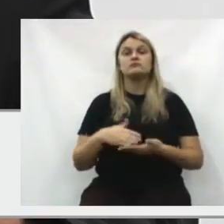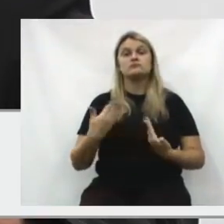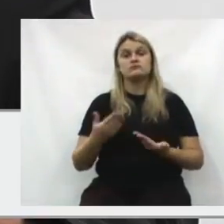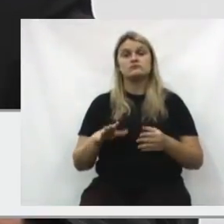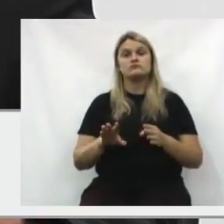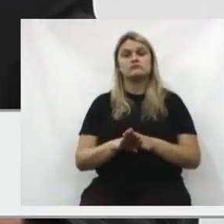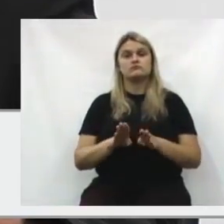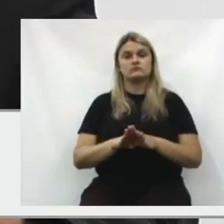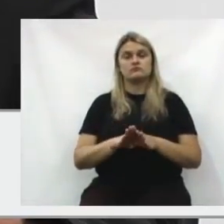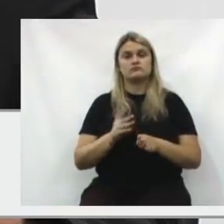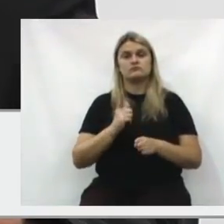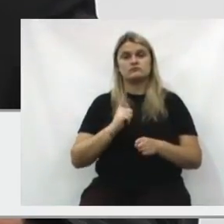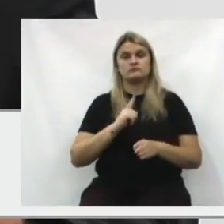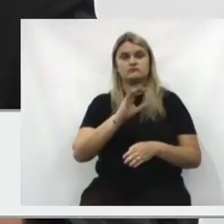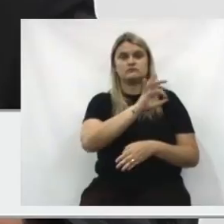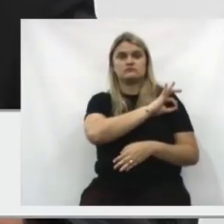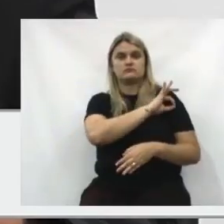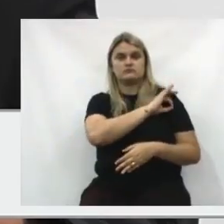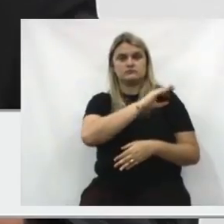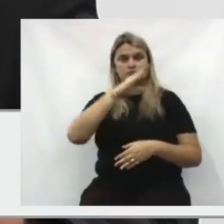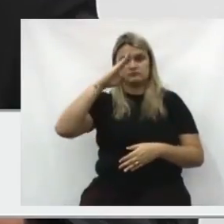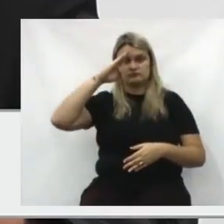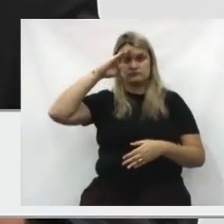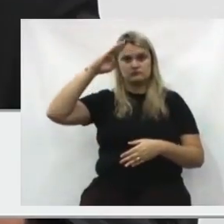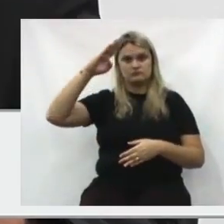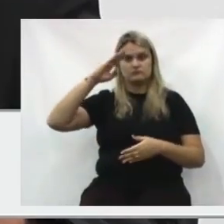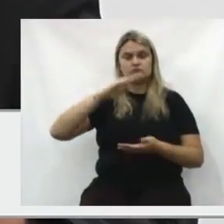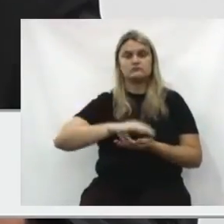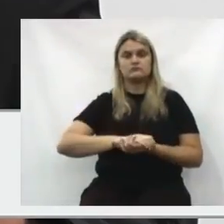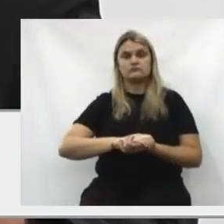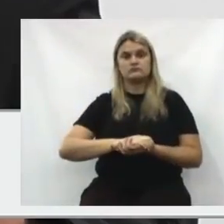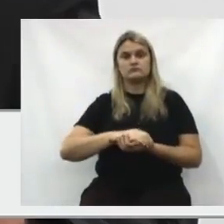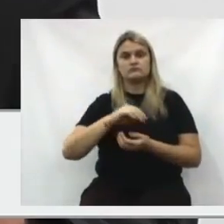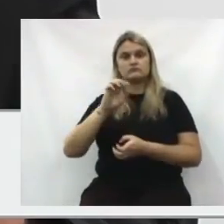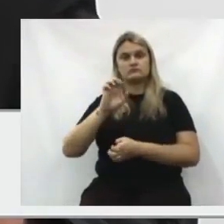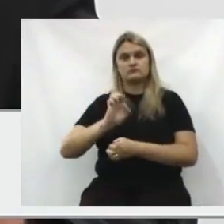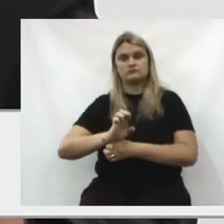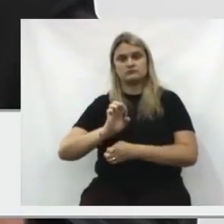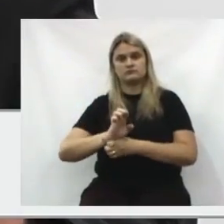Manoel Ribas. De outro lado, nós temos a Polícia Militar